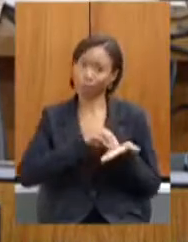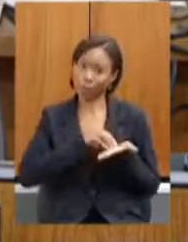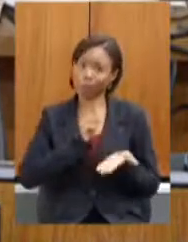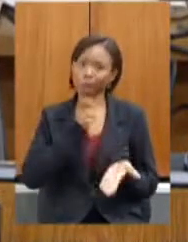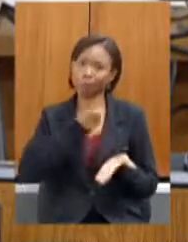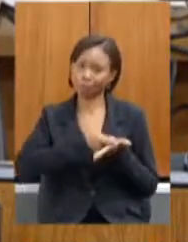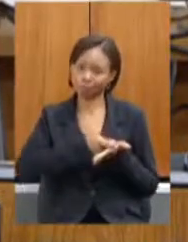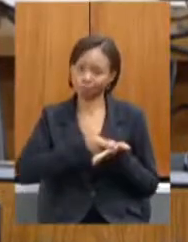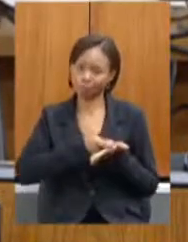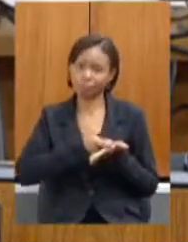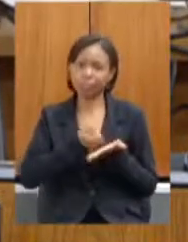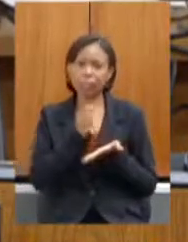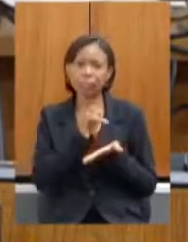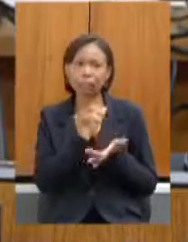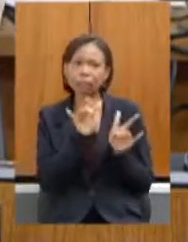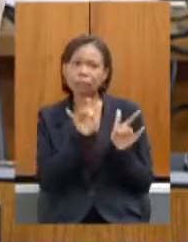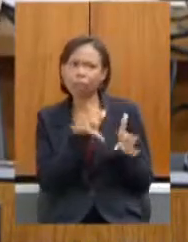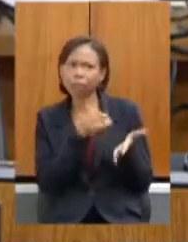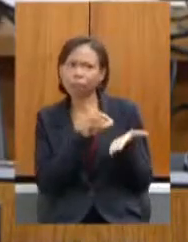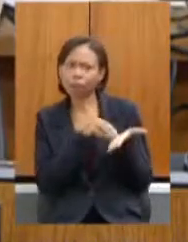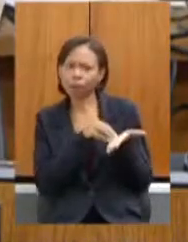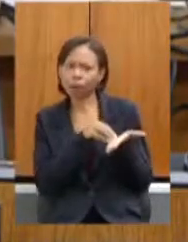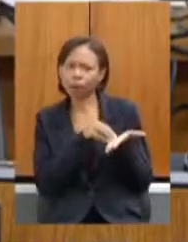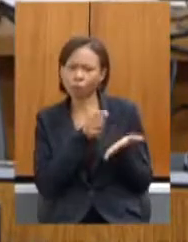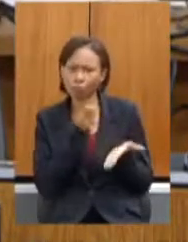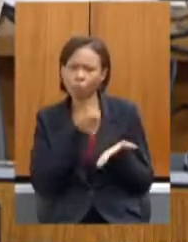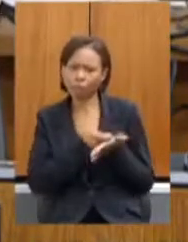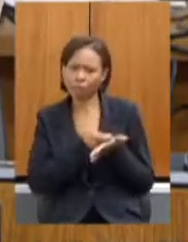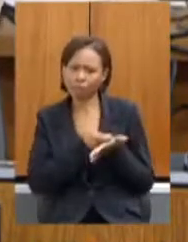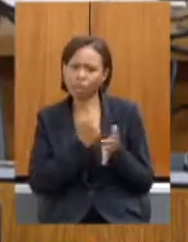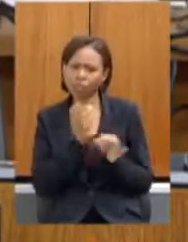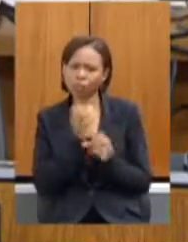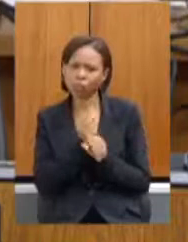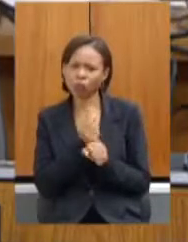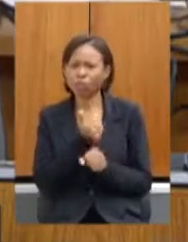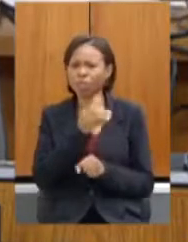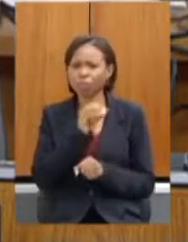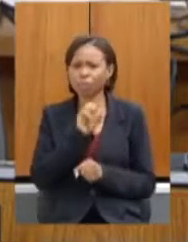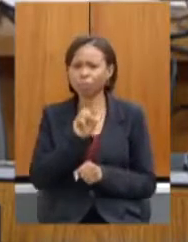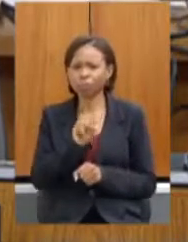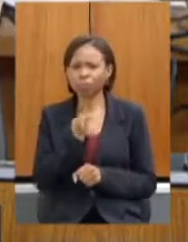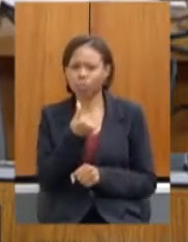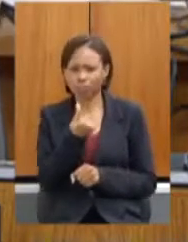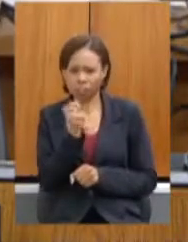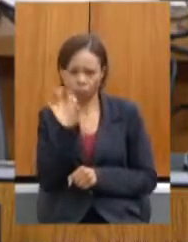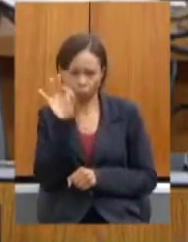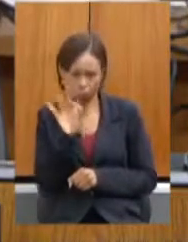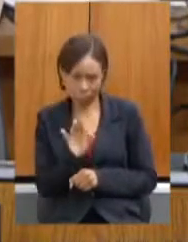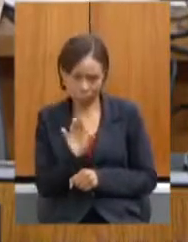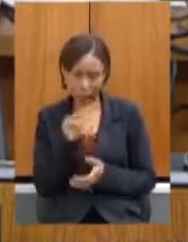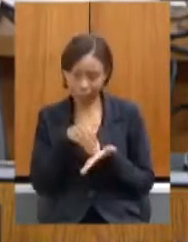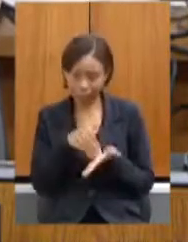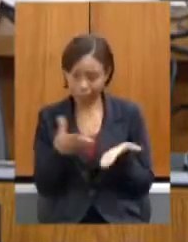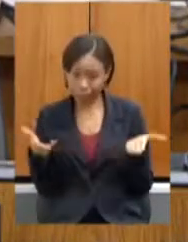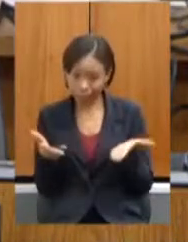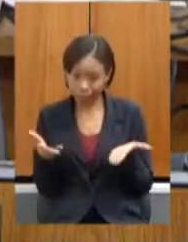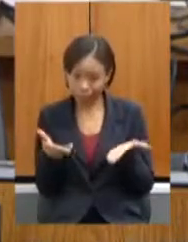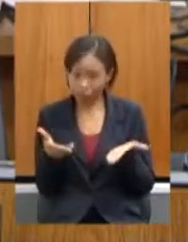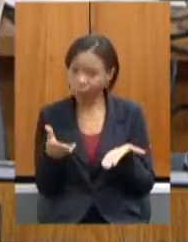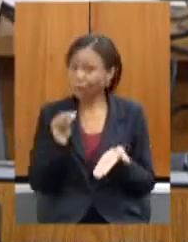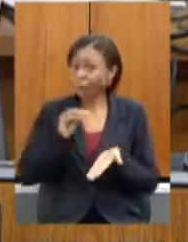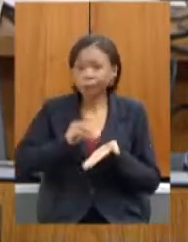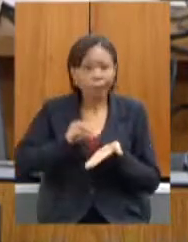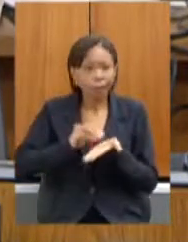considerarmos os restos a pagar nós chegaremos à 10.65 por cento até o momento deixou de